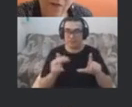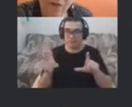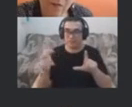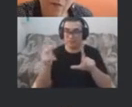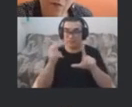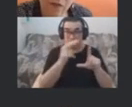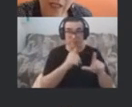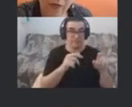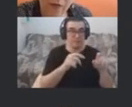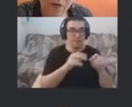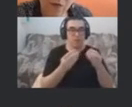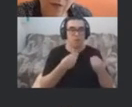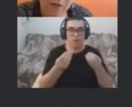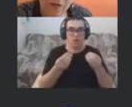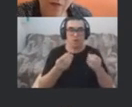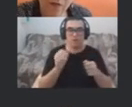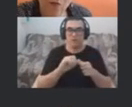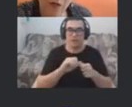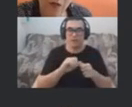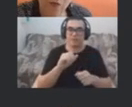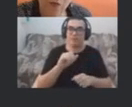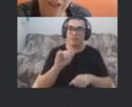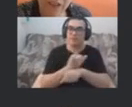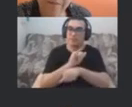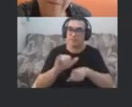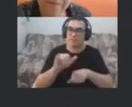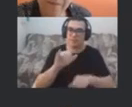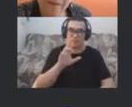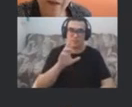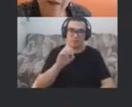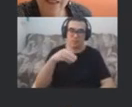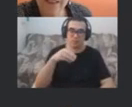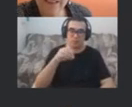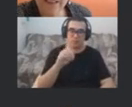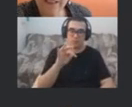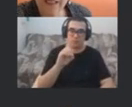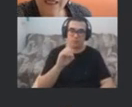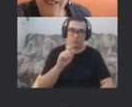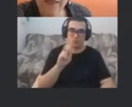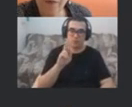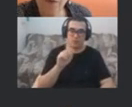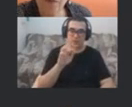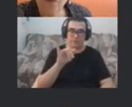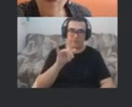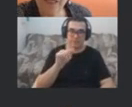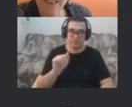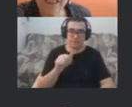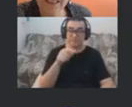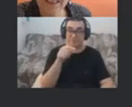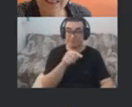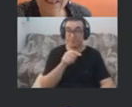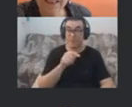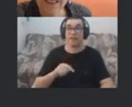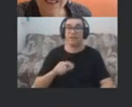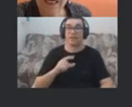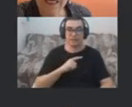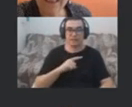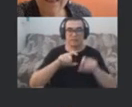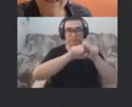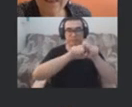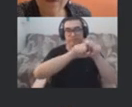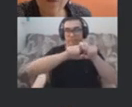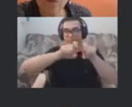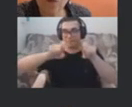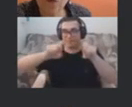cromatografia líquida. Nós temos, na cromatografia, nós temos uma coluninha que vai promover, né, aqui